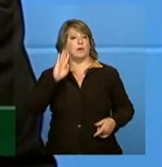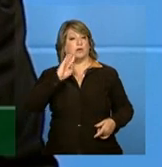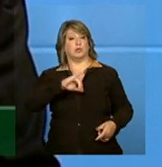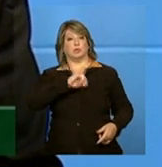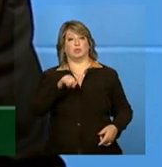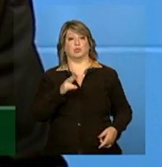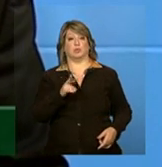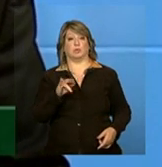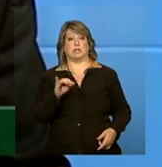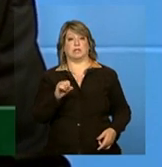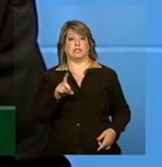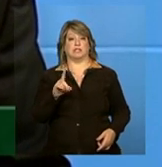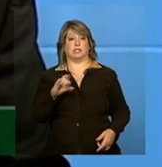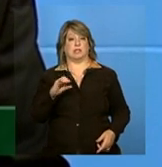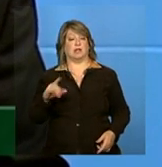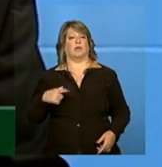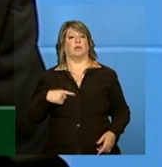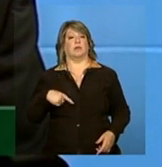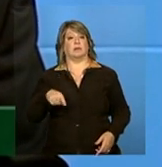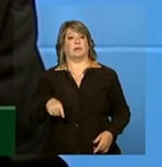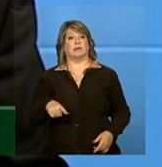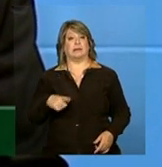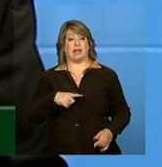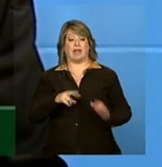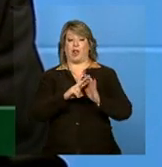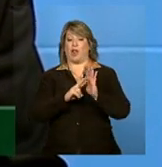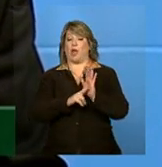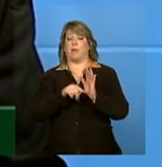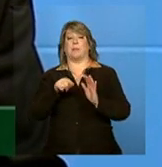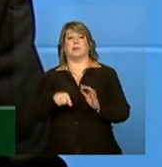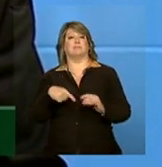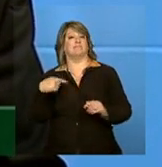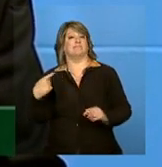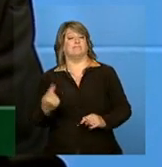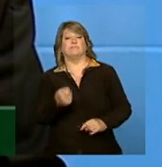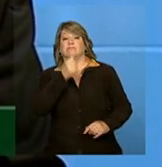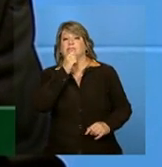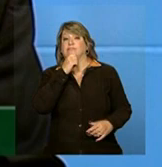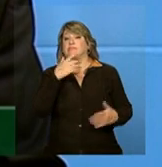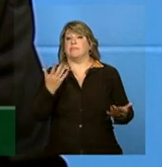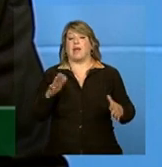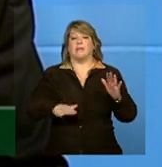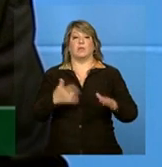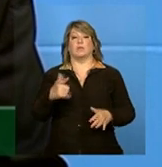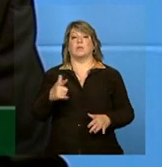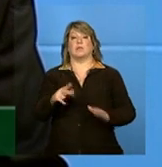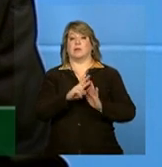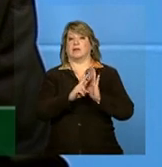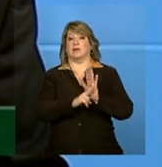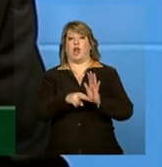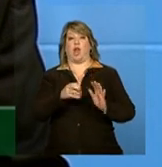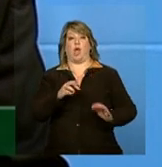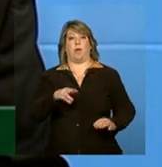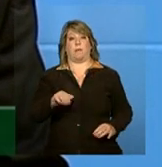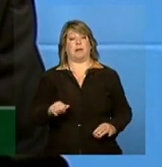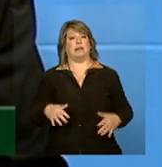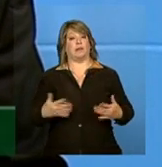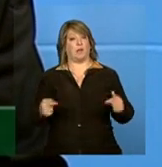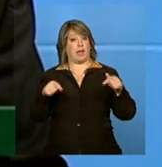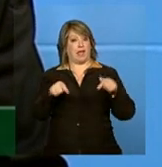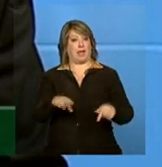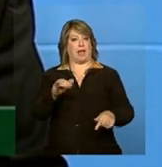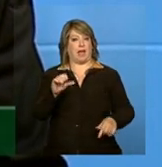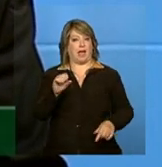jurisdições que contam com uma norma insuficiente ou que não possuem norma. Então, neste caso, quando temos